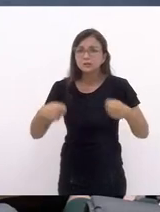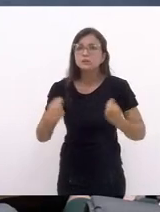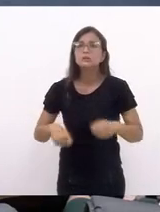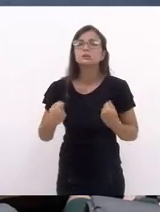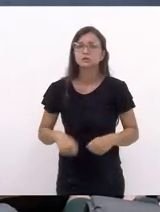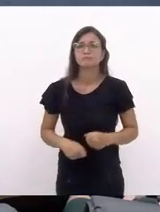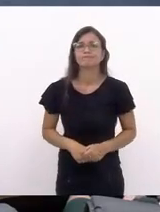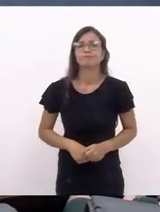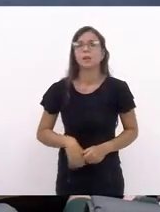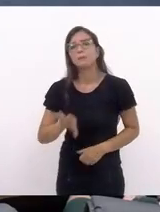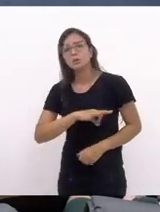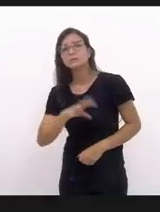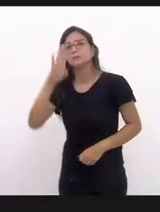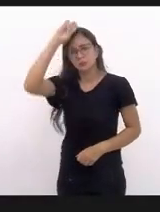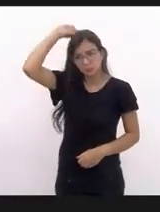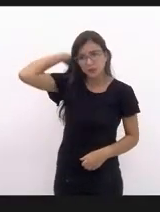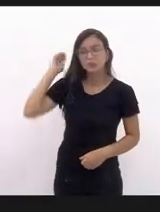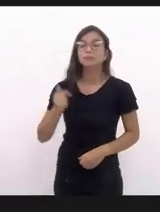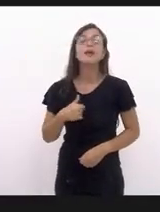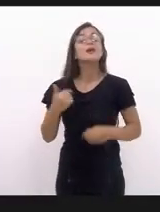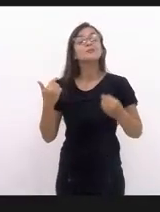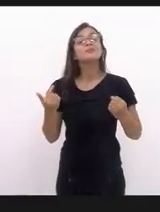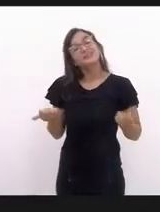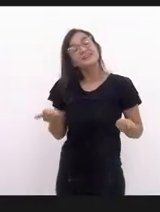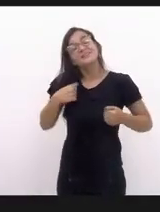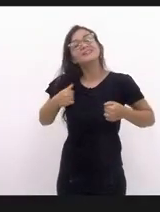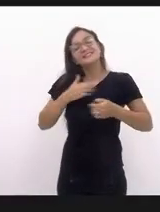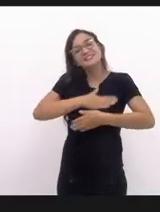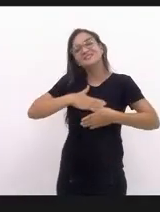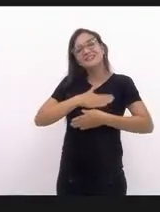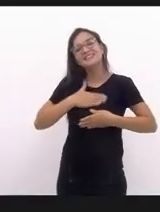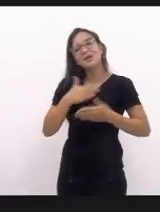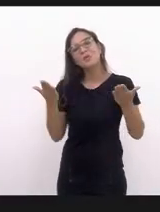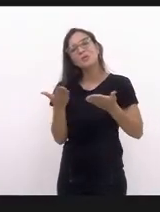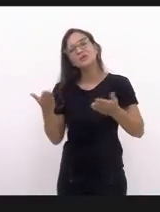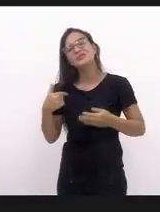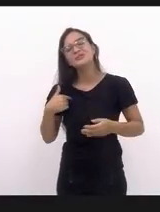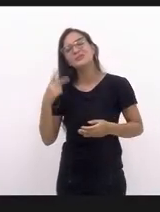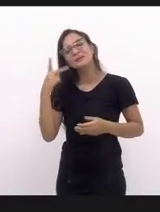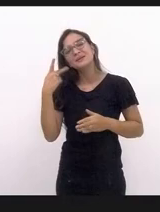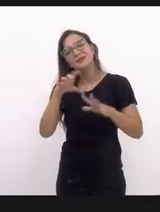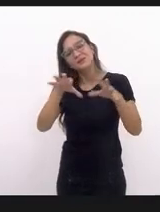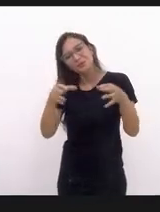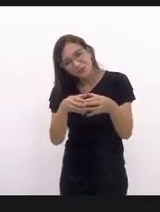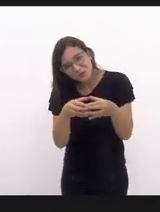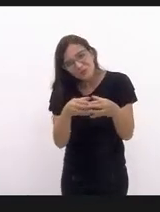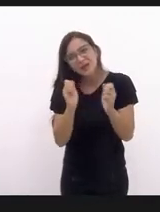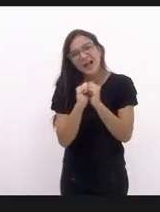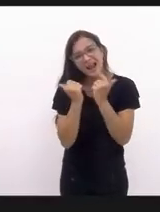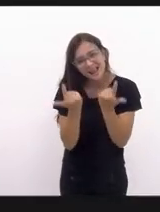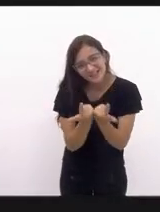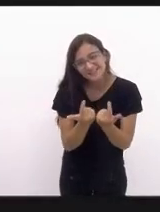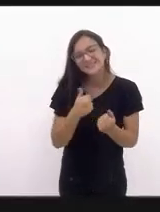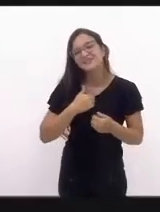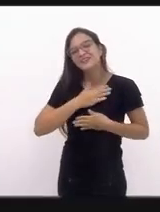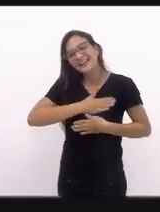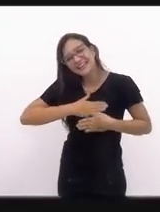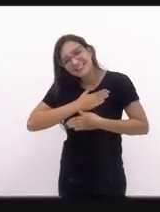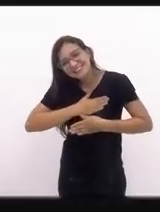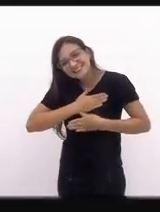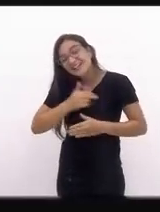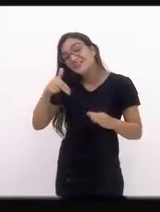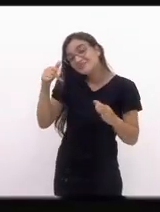Militares Então tá aí a minha satisfação e alegria de poder fazer parte que fala lamento então o tão liso que eu tenho certeza